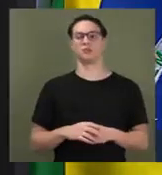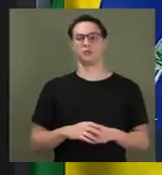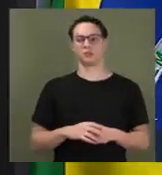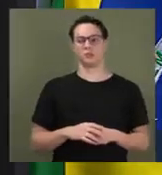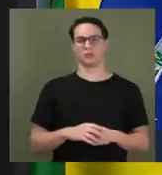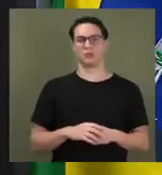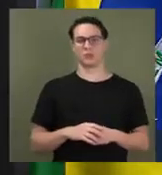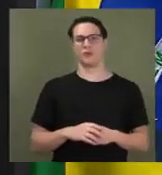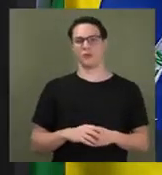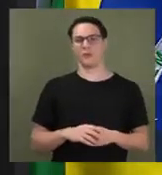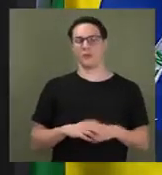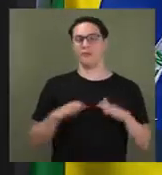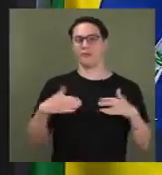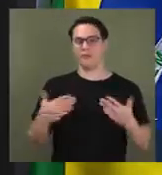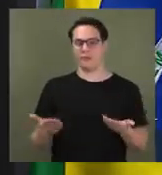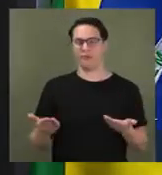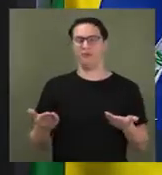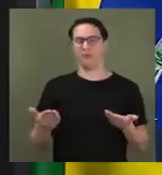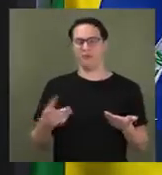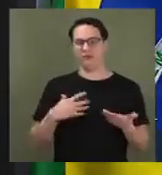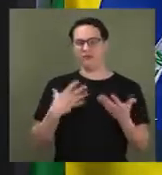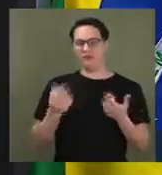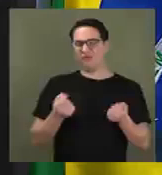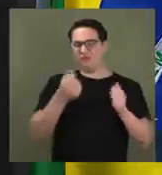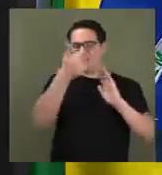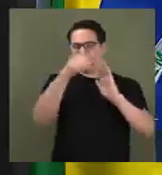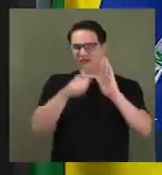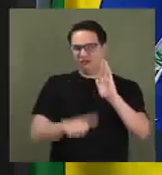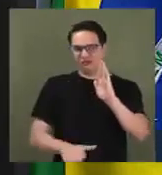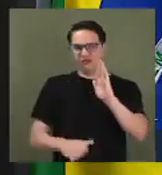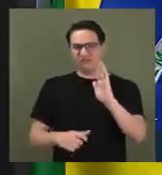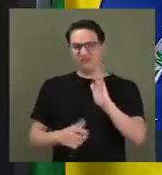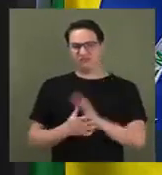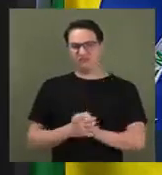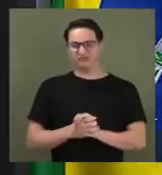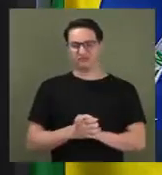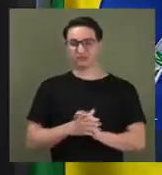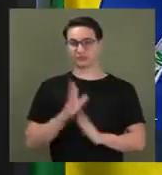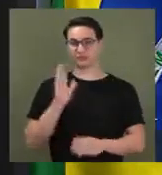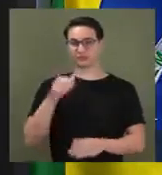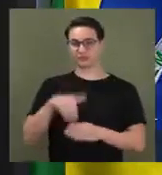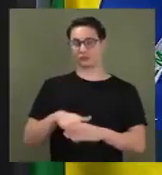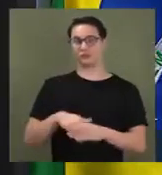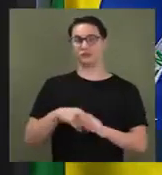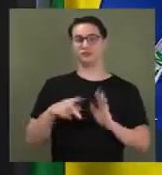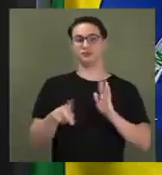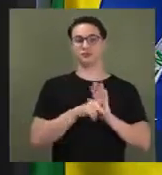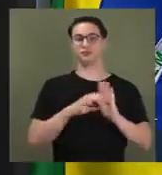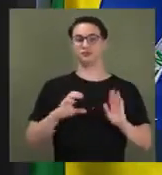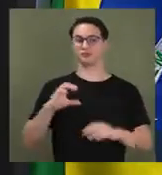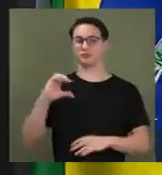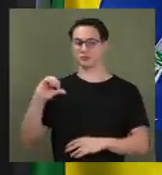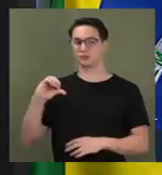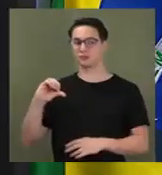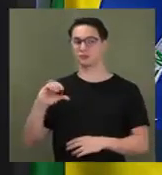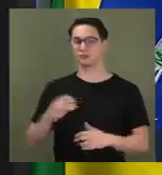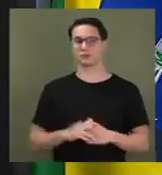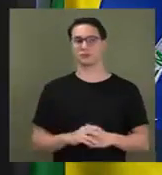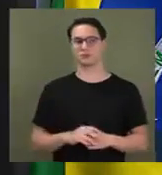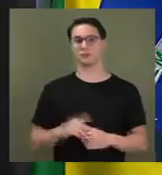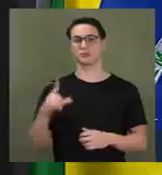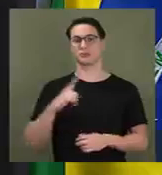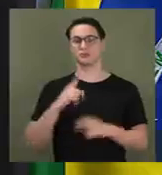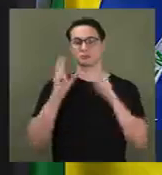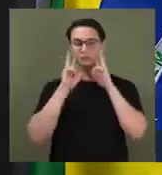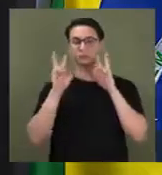Vamos aqui numa pequena análise, presidente. A votação da PEC 9, na visão